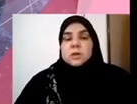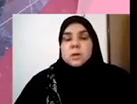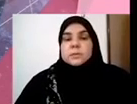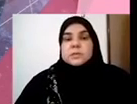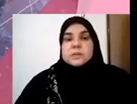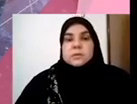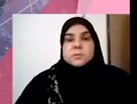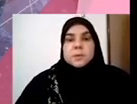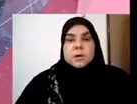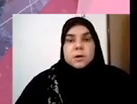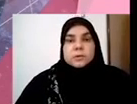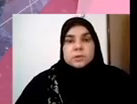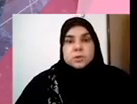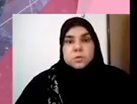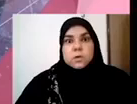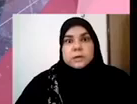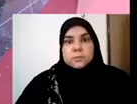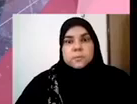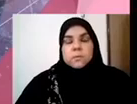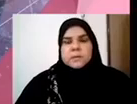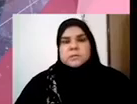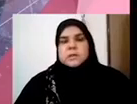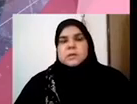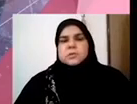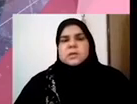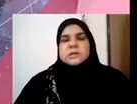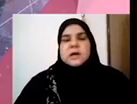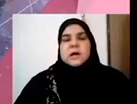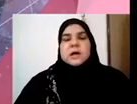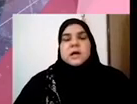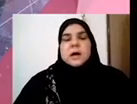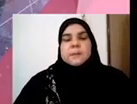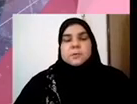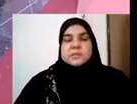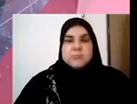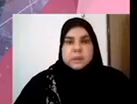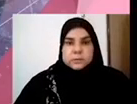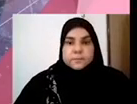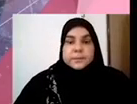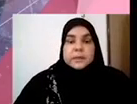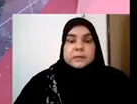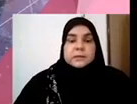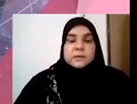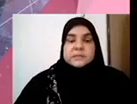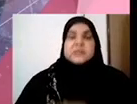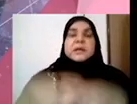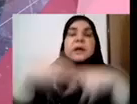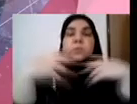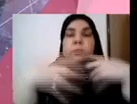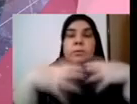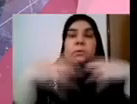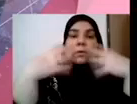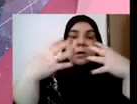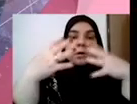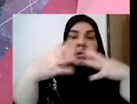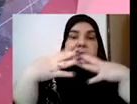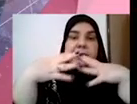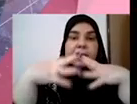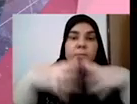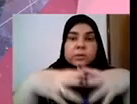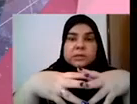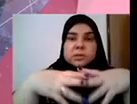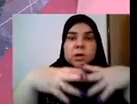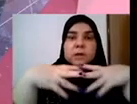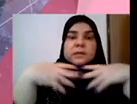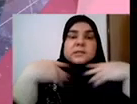de quilômetros a luz percorre durante um ano. Um pouco mais do que isso, aí tá aproximado. Então, assim, é um número que